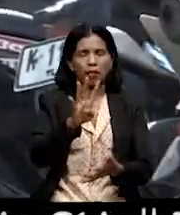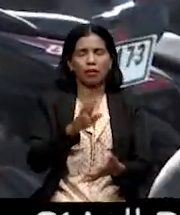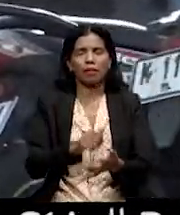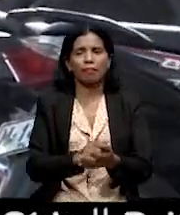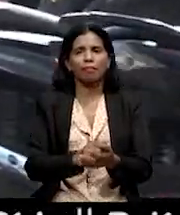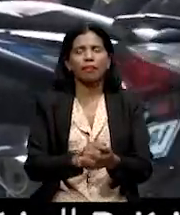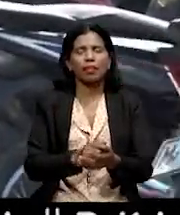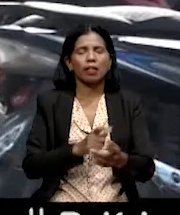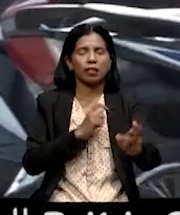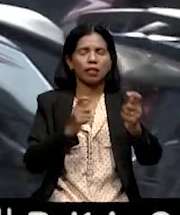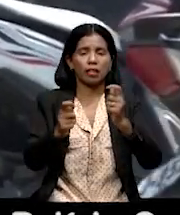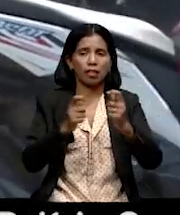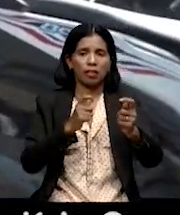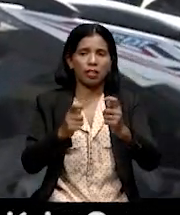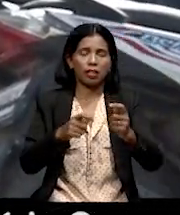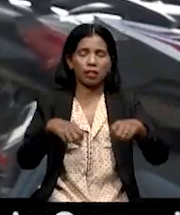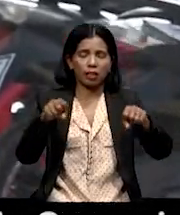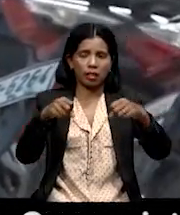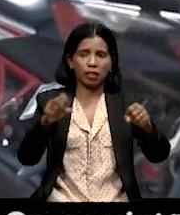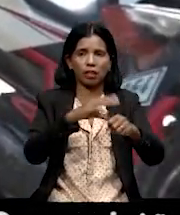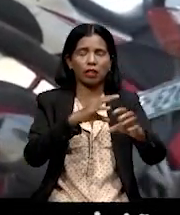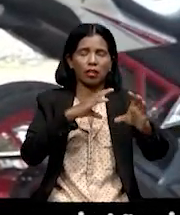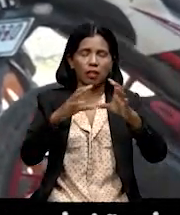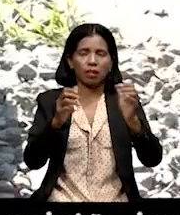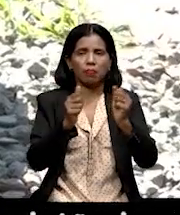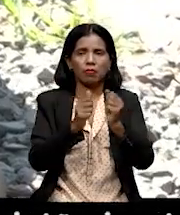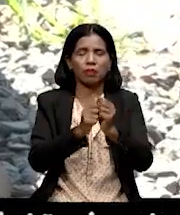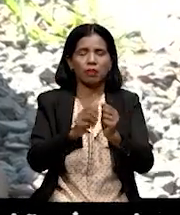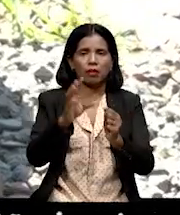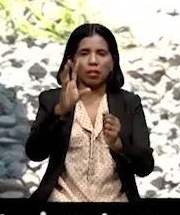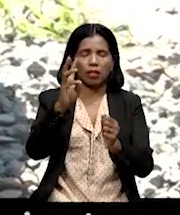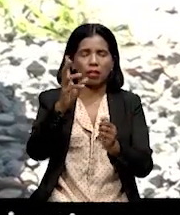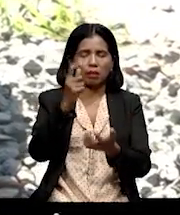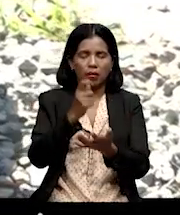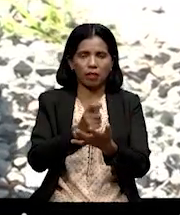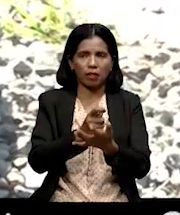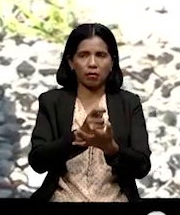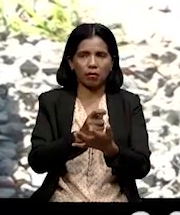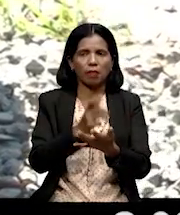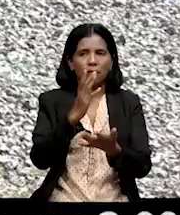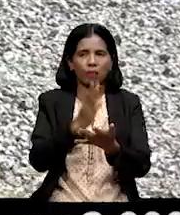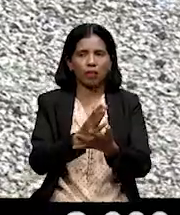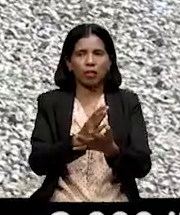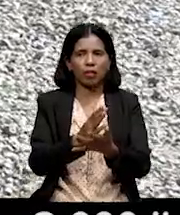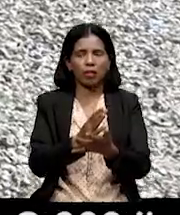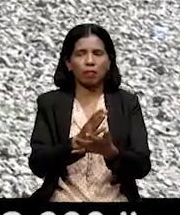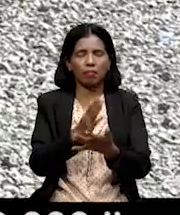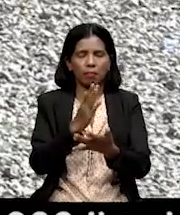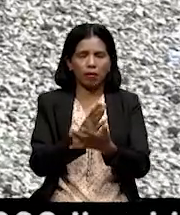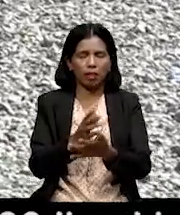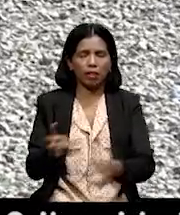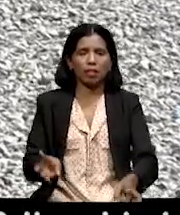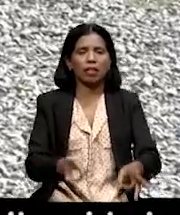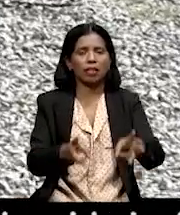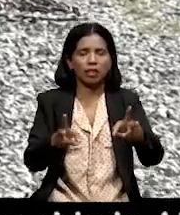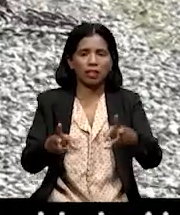kereta nebe prende hamutuk rihung nen atus lima tolu nuresin tolu nebe mak para latui regras hanesan para ihe zebra cross leten